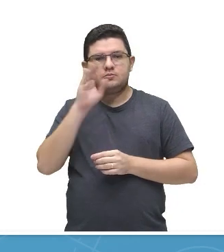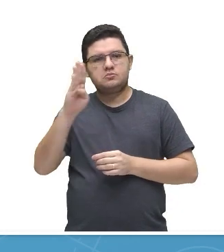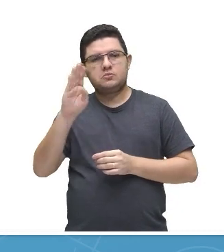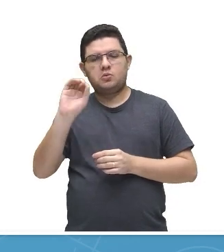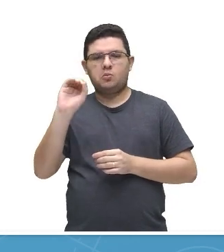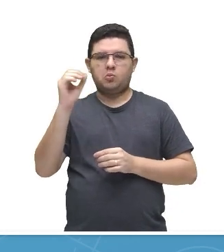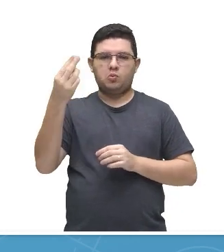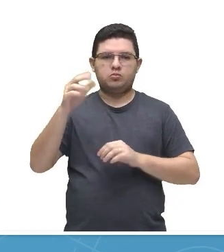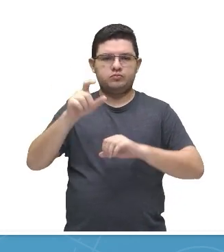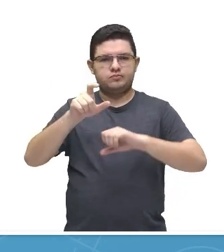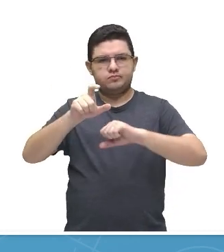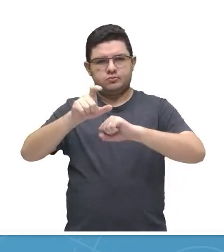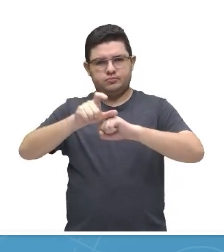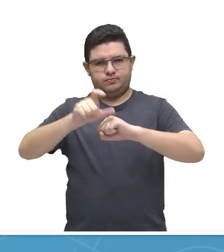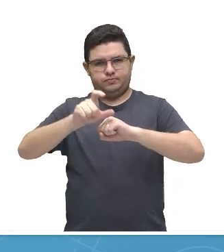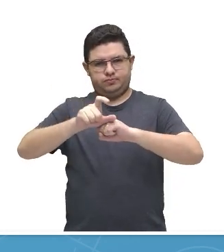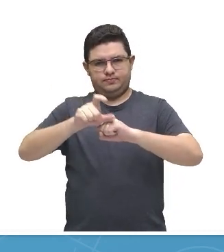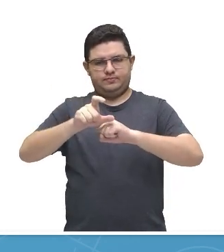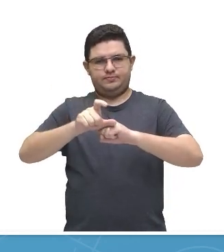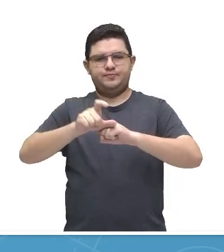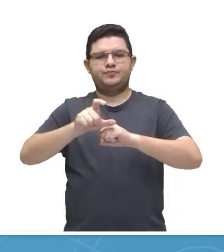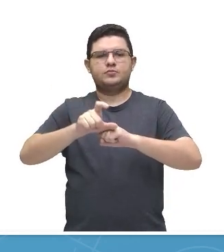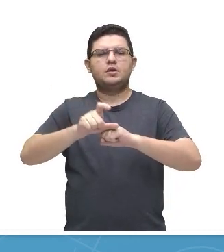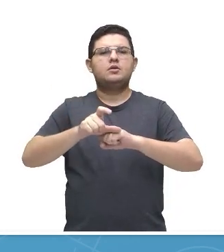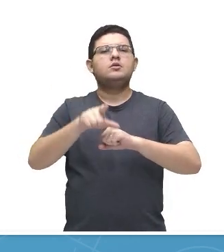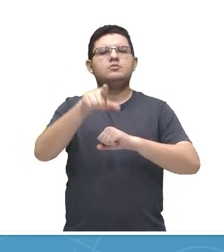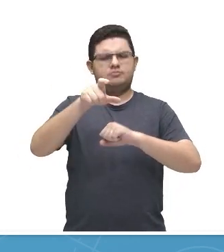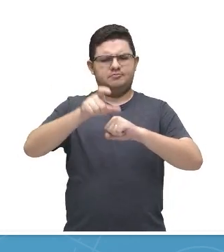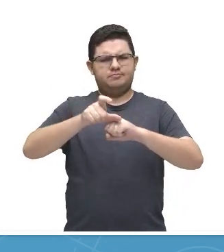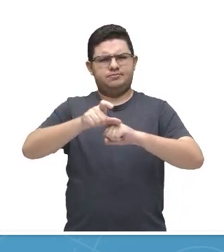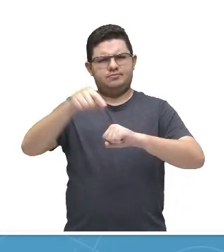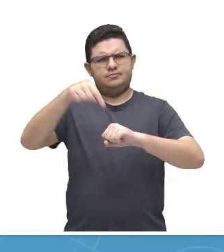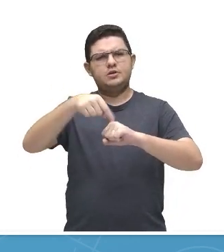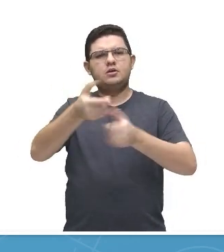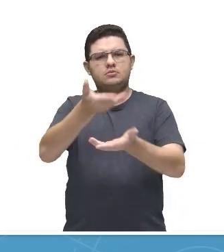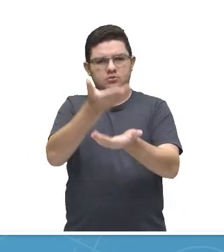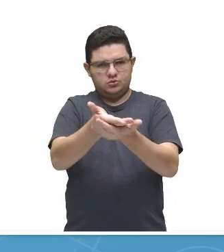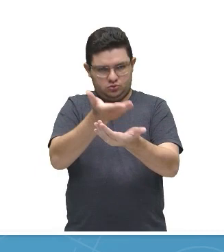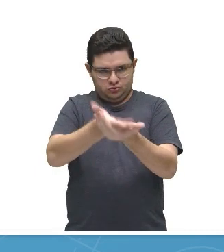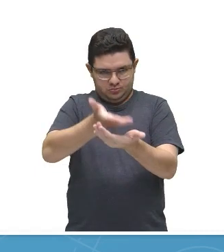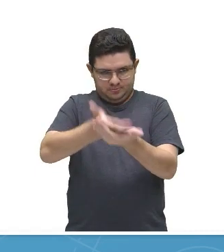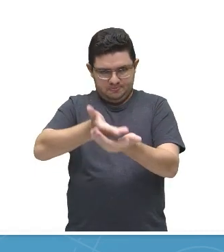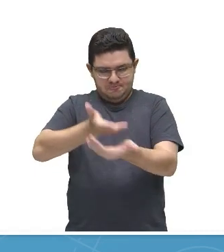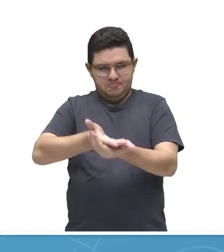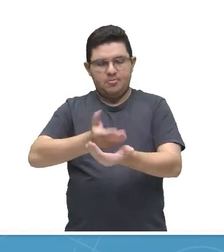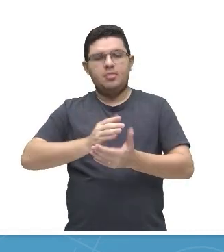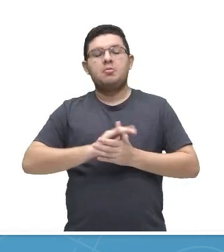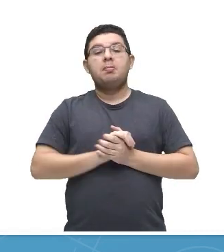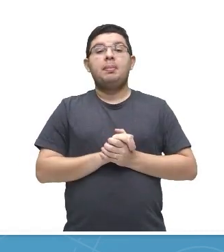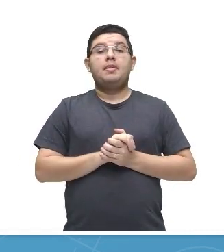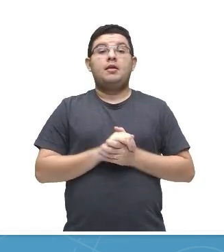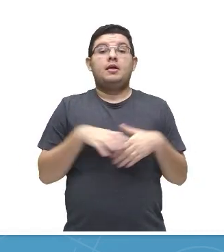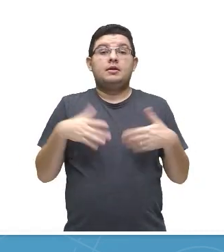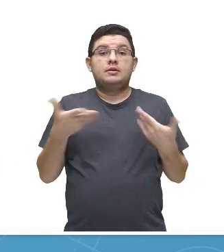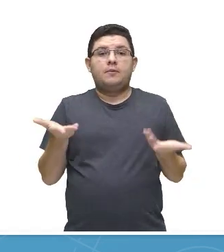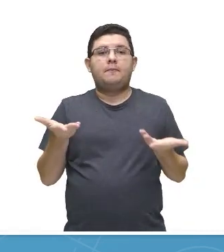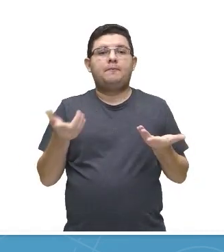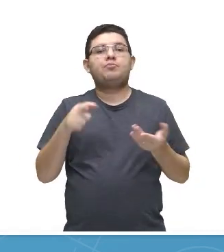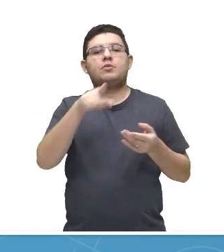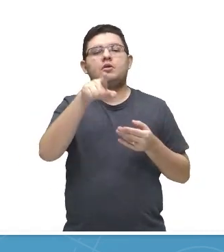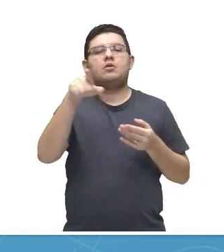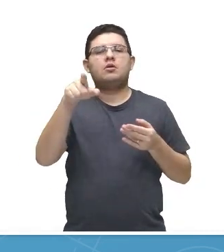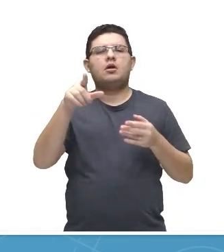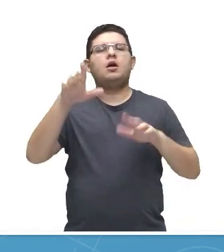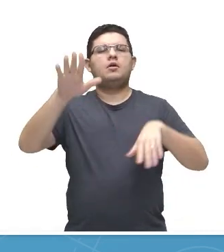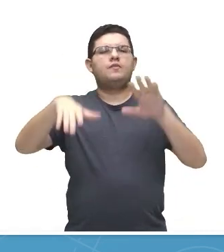já estudou bastante sobre os substantivos, porém, talvez você ainda não tenha dado a importância devida,